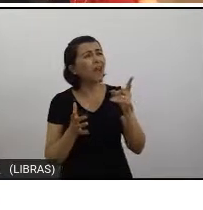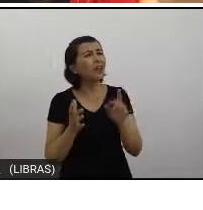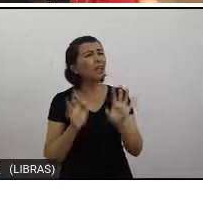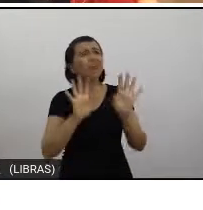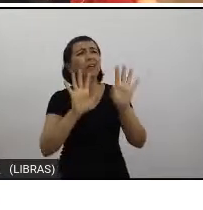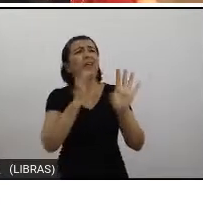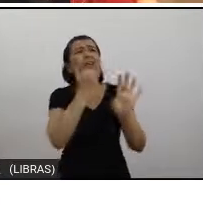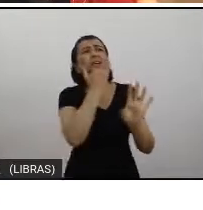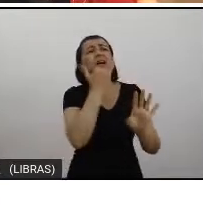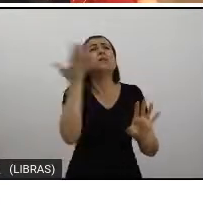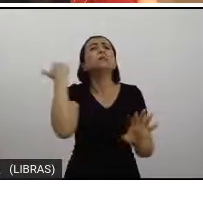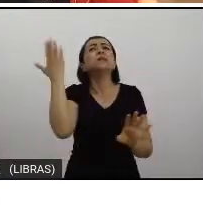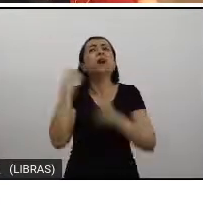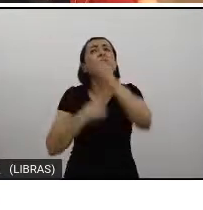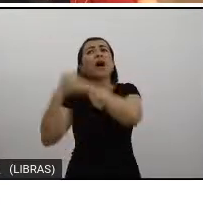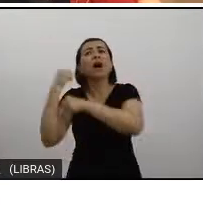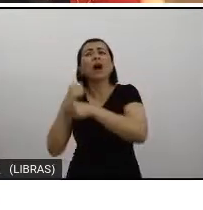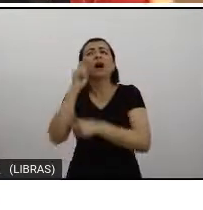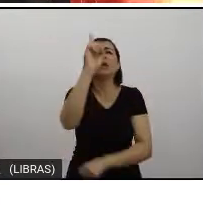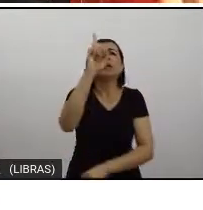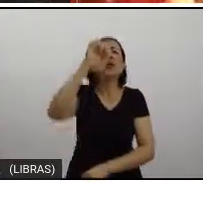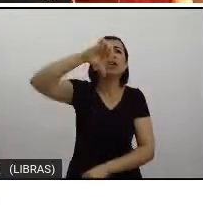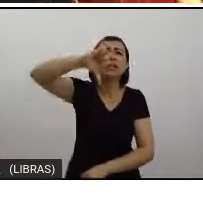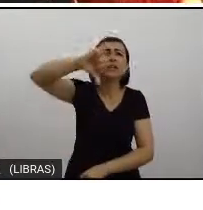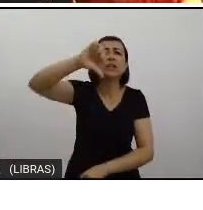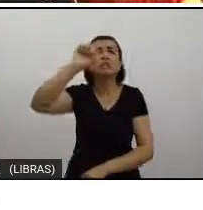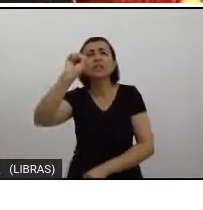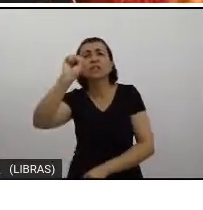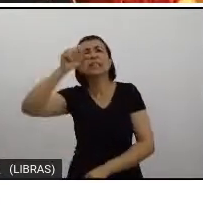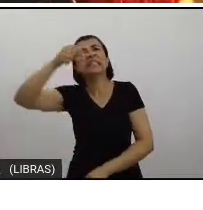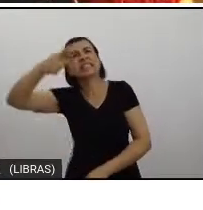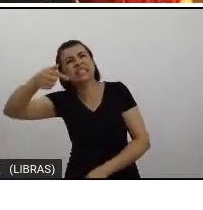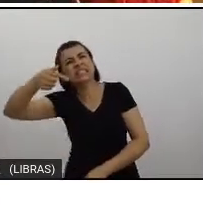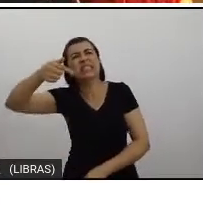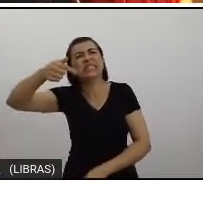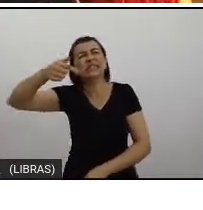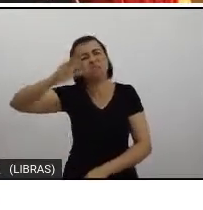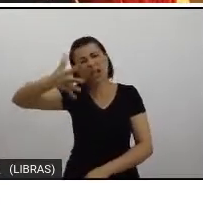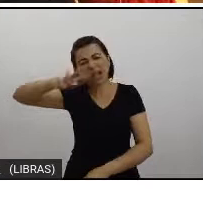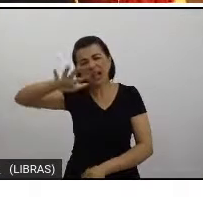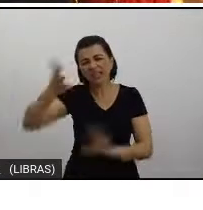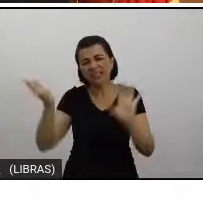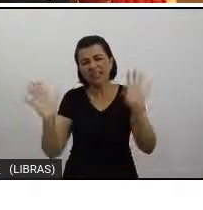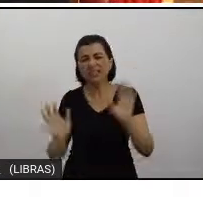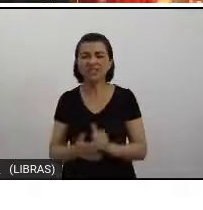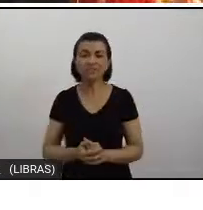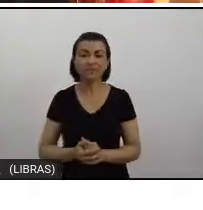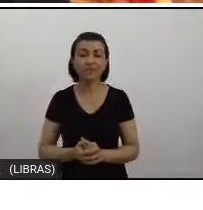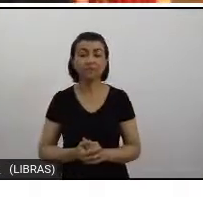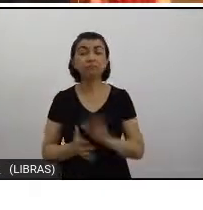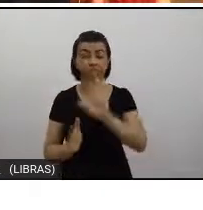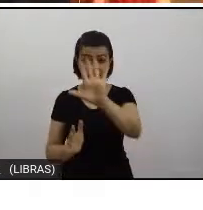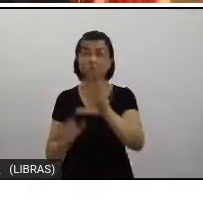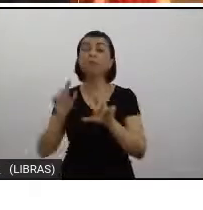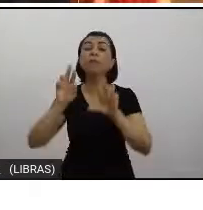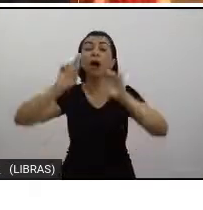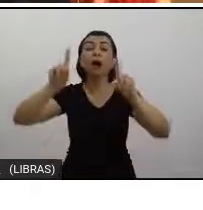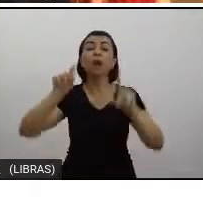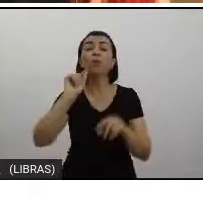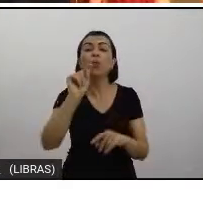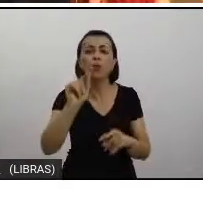86, 87, 88, mas esse vídeo aí, que chama As Videocabines São Caixas Pretas, era uma espécie de síntese